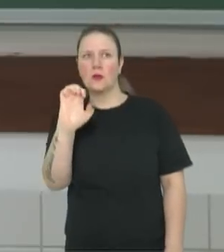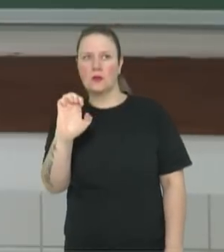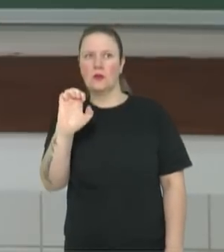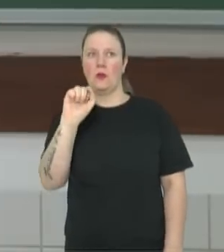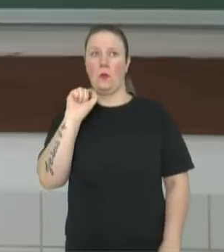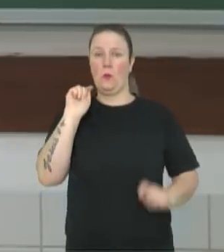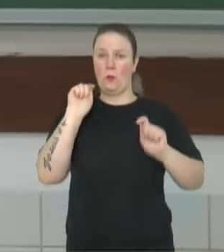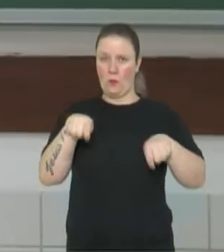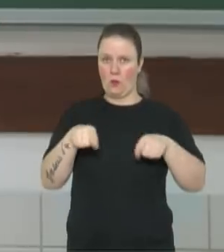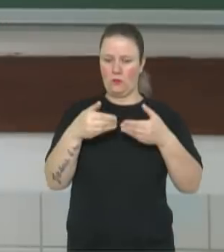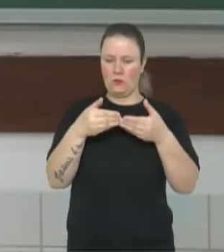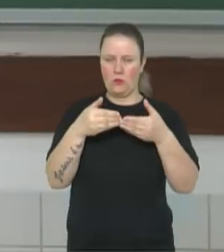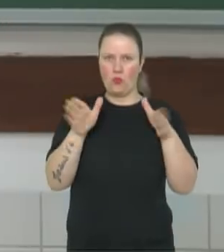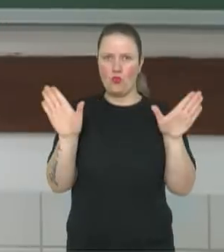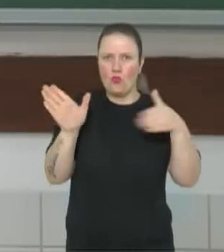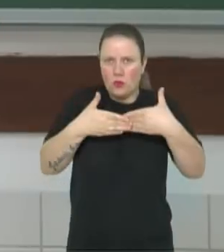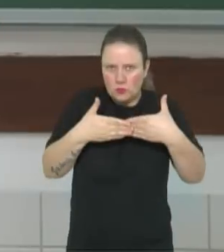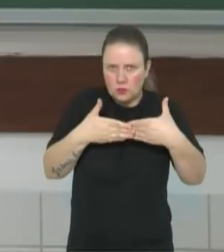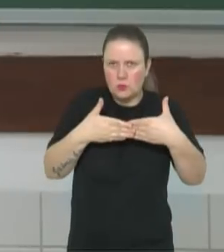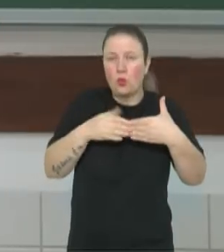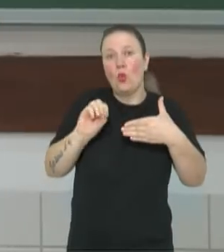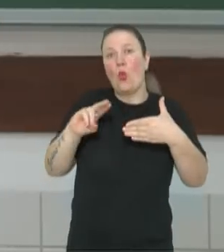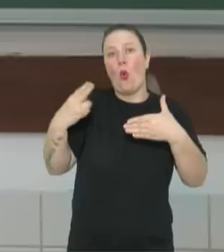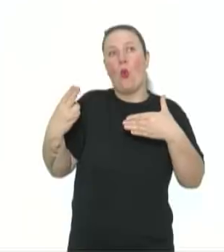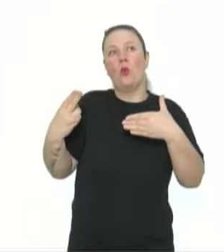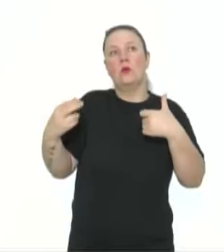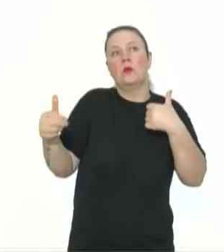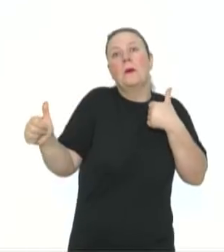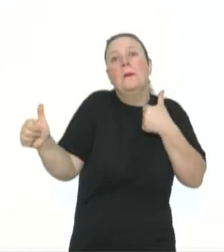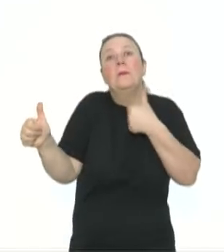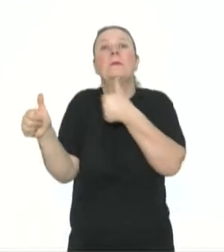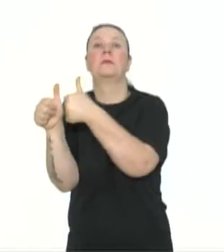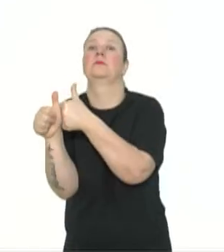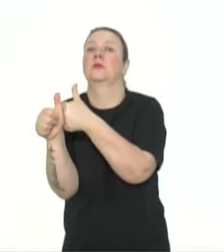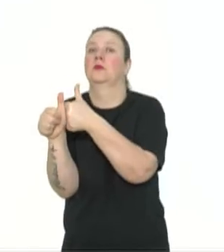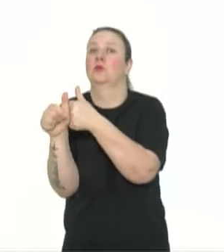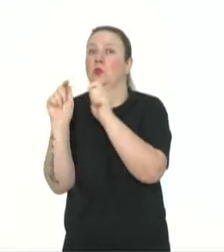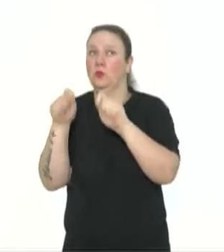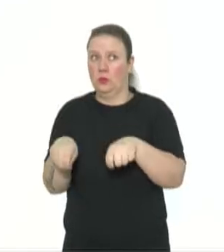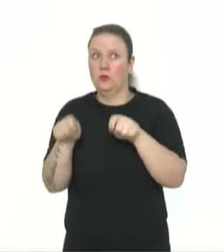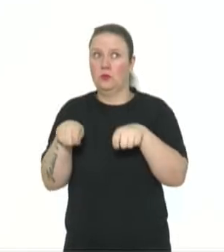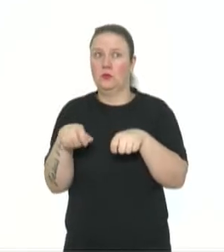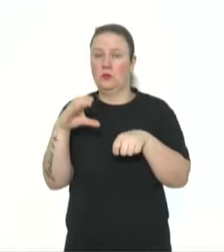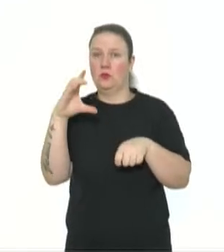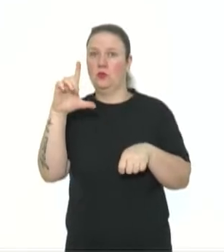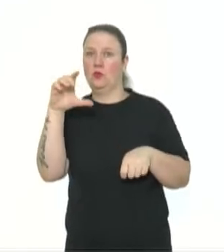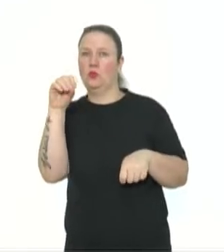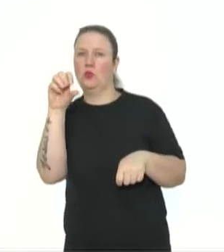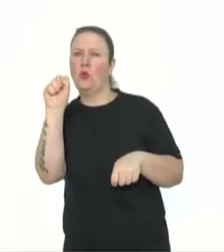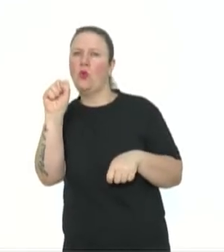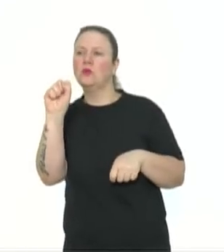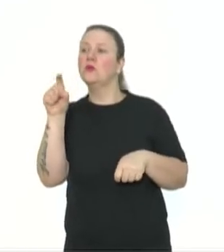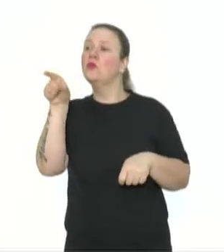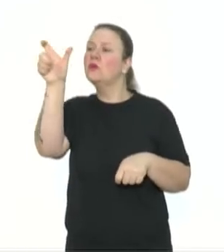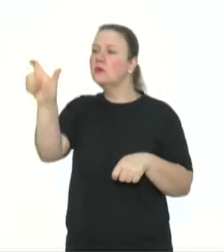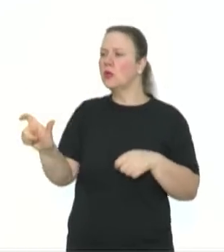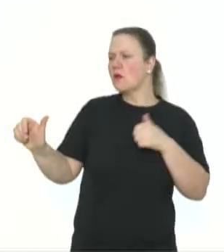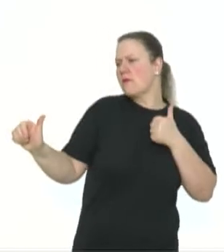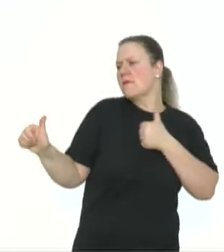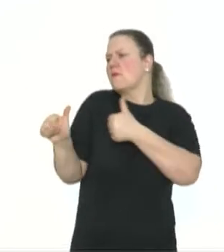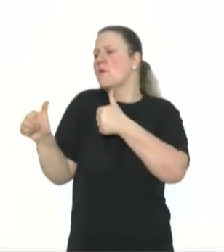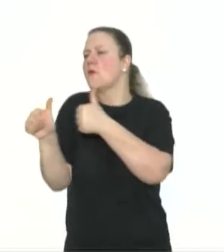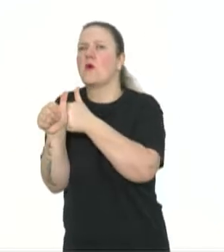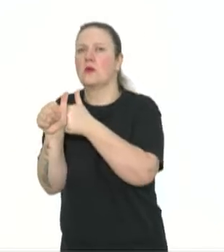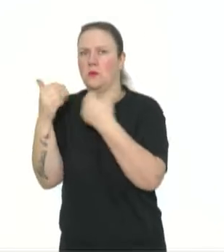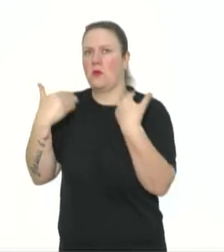Ela pode ser fechar ou ela pode ser também perto. You are close to me, você está perto de mim. Close